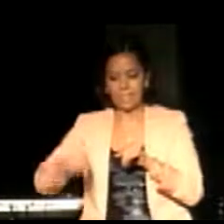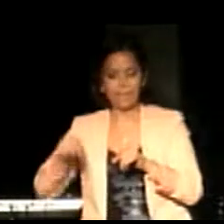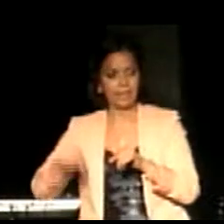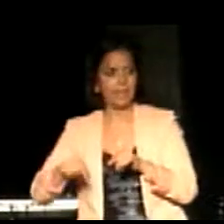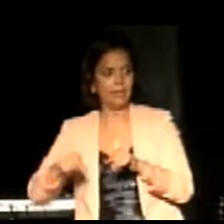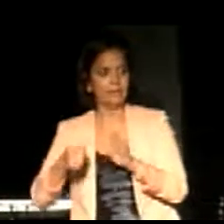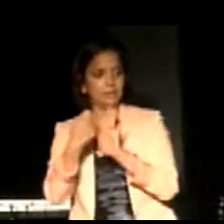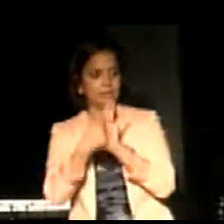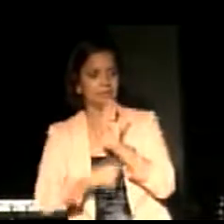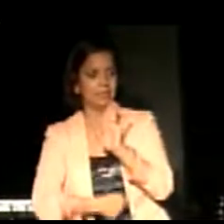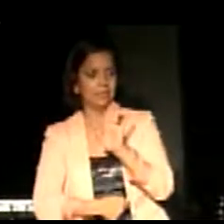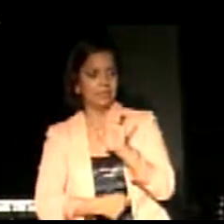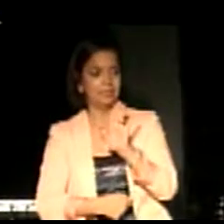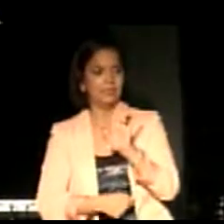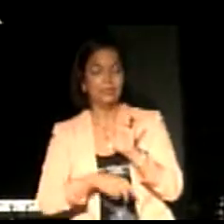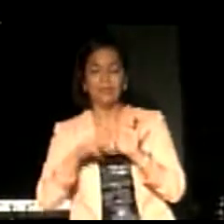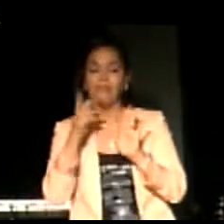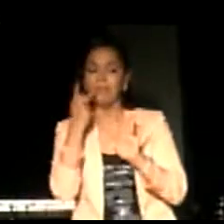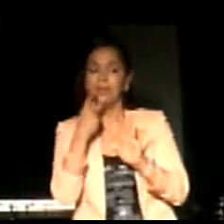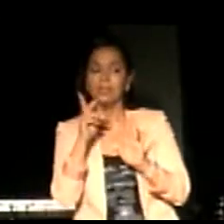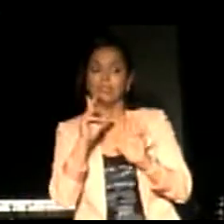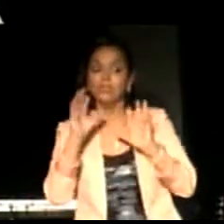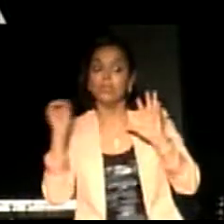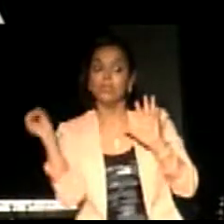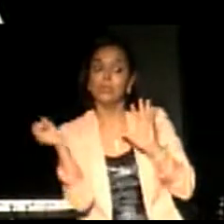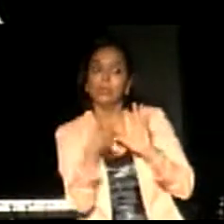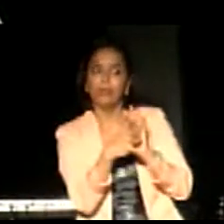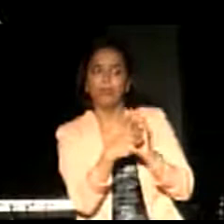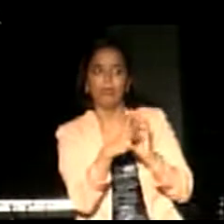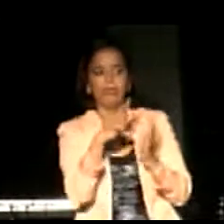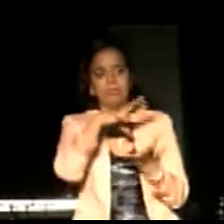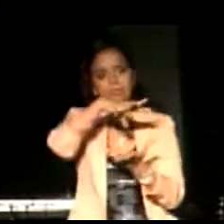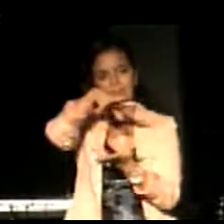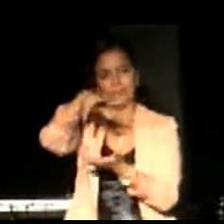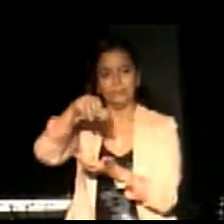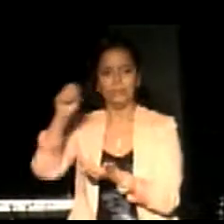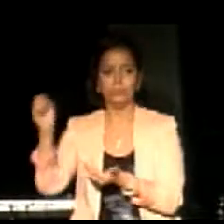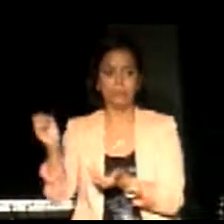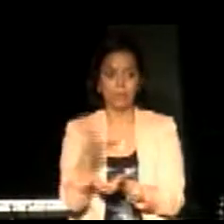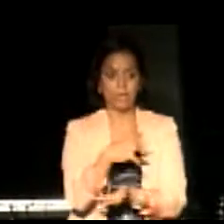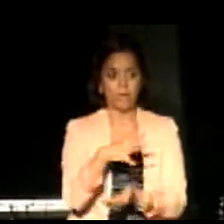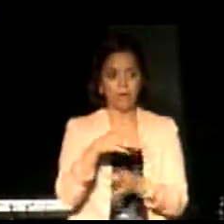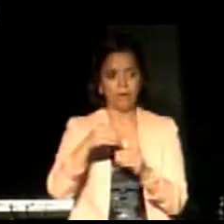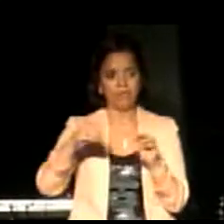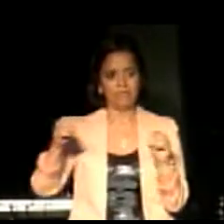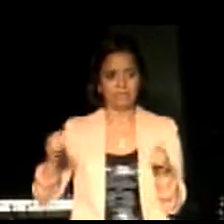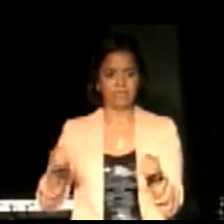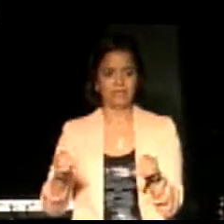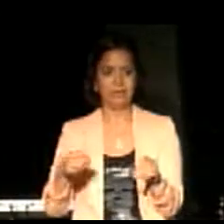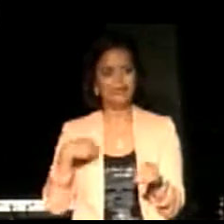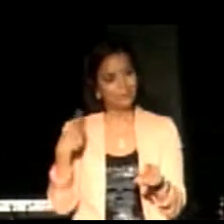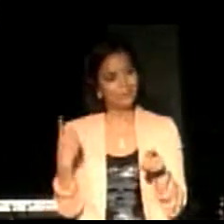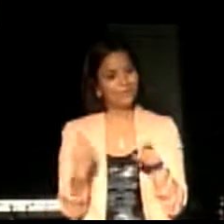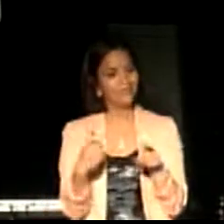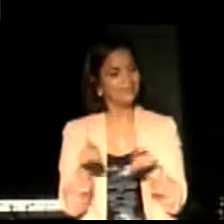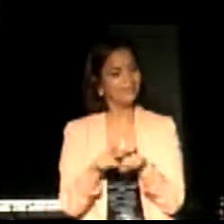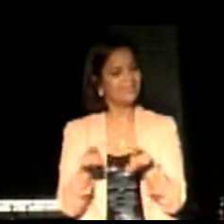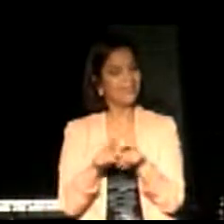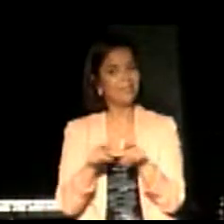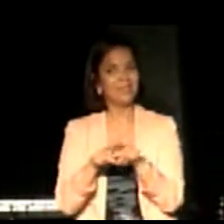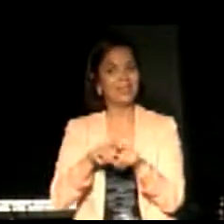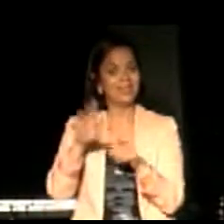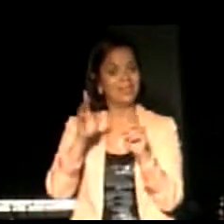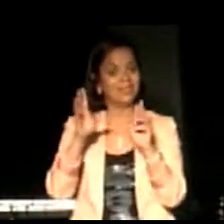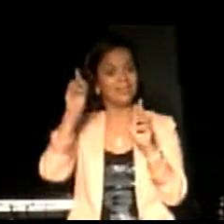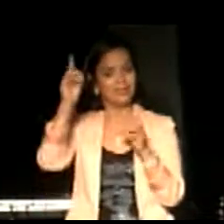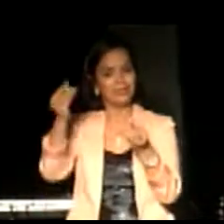somos co-herdeiros em Cristo, nós vamos herdar também. É promessa. Então, receberemos a